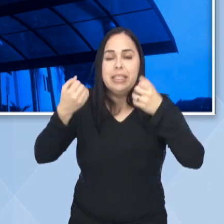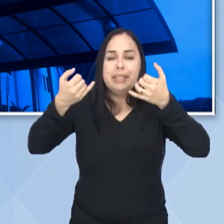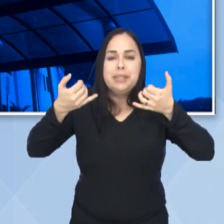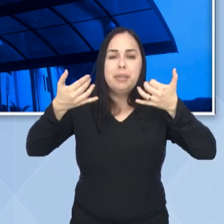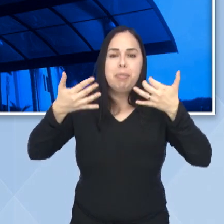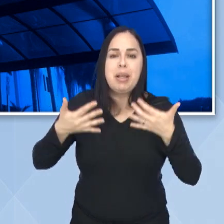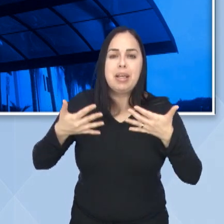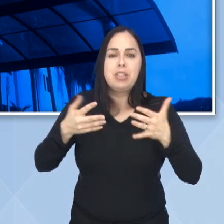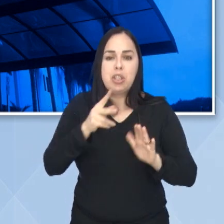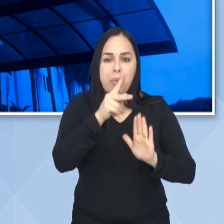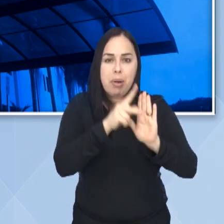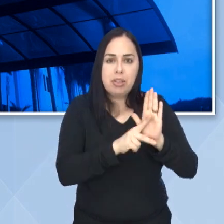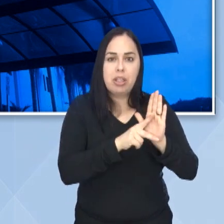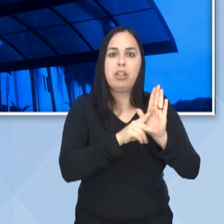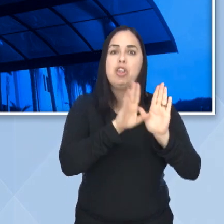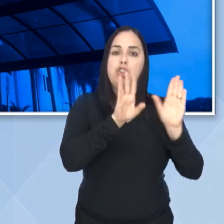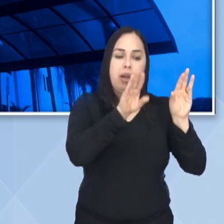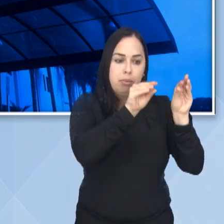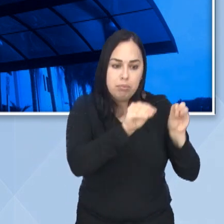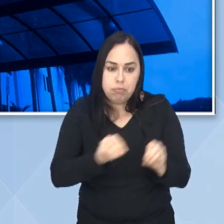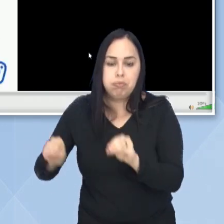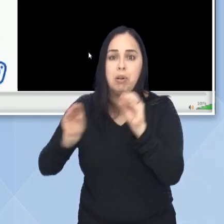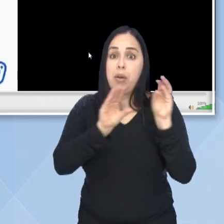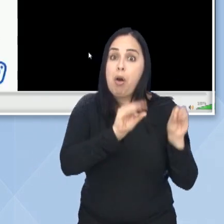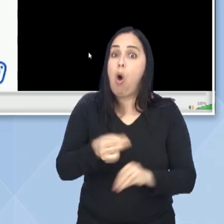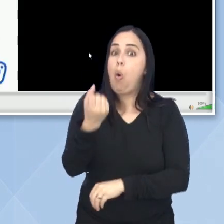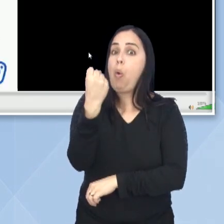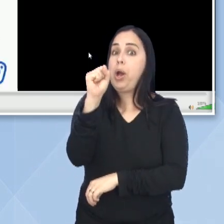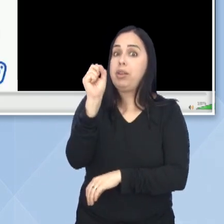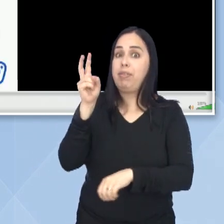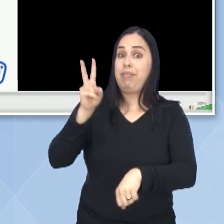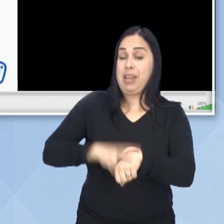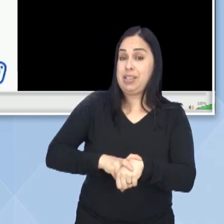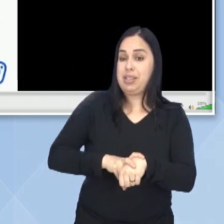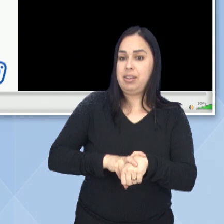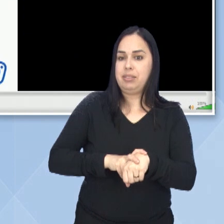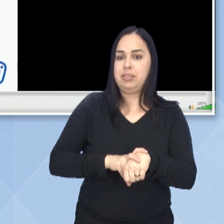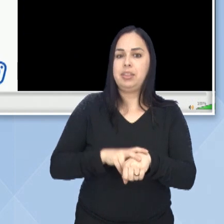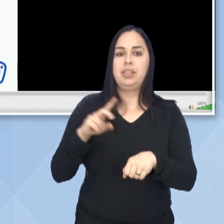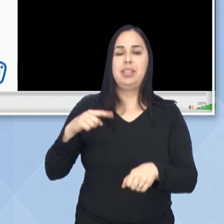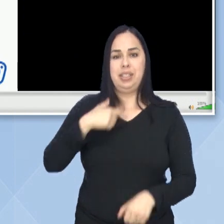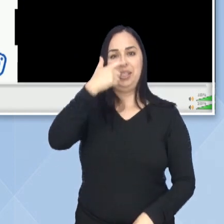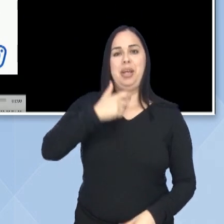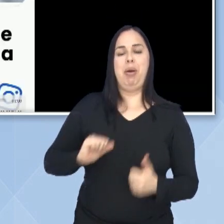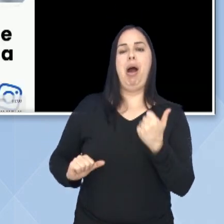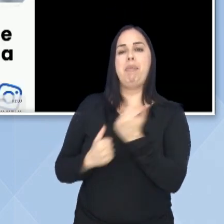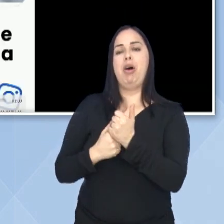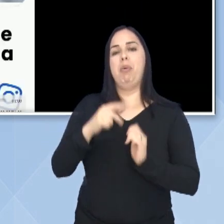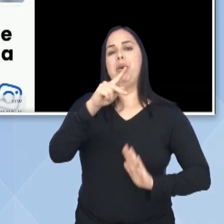né, que o projeto já foi adiado por 8 vezes. Você apoiando. E eu apoiando o projeto.